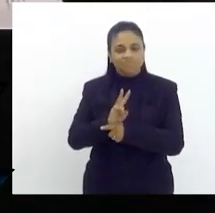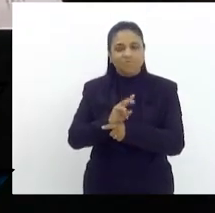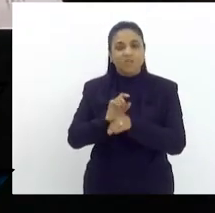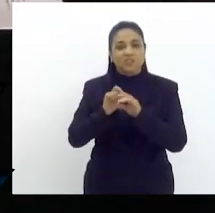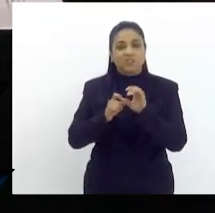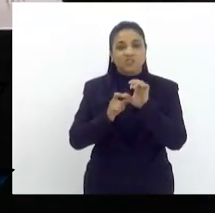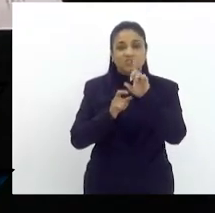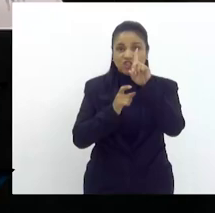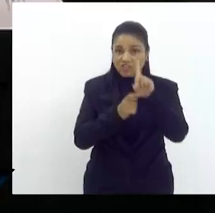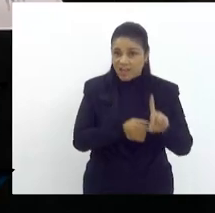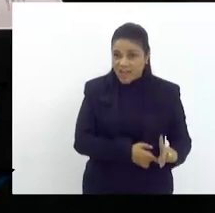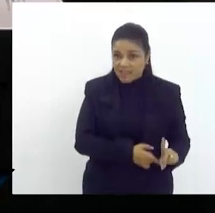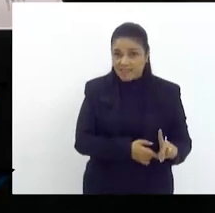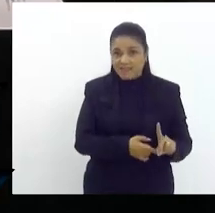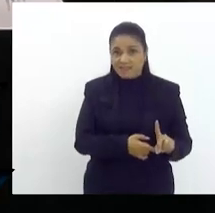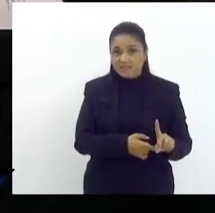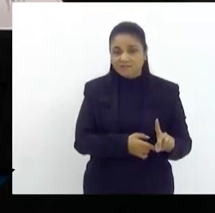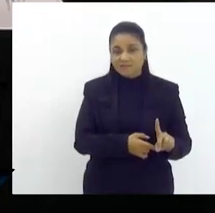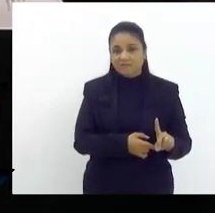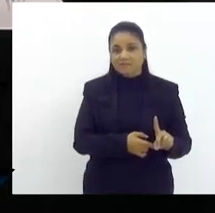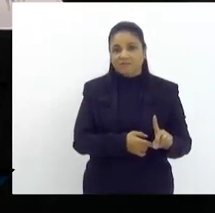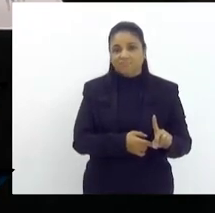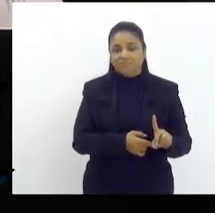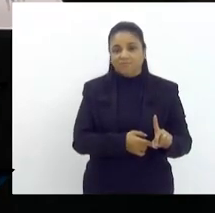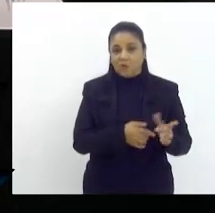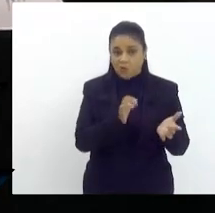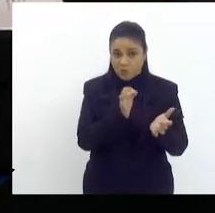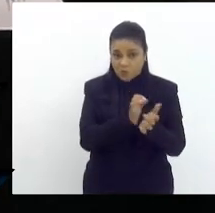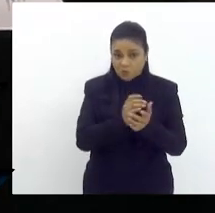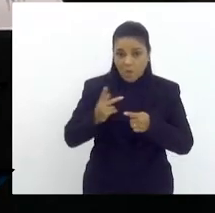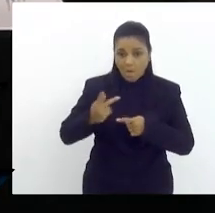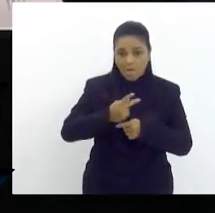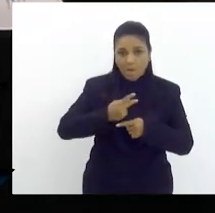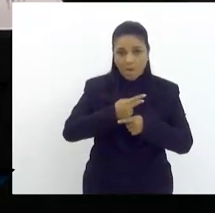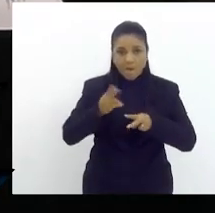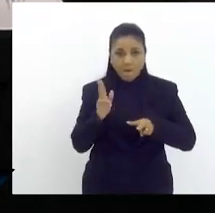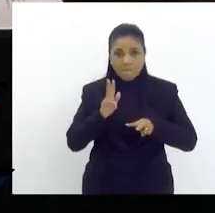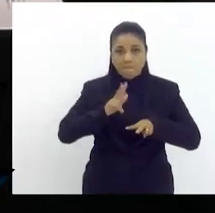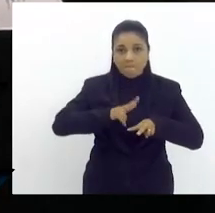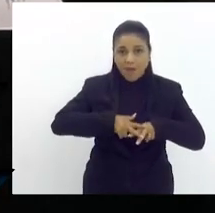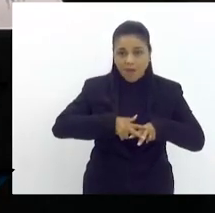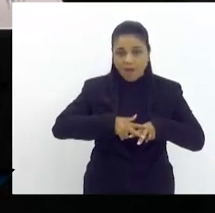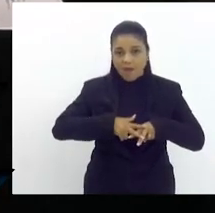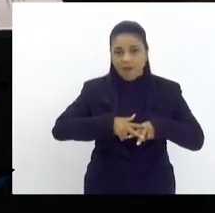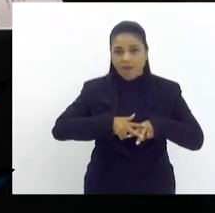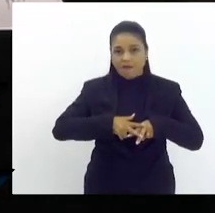estamos sendo brutalmente caçados no Brasil silenciados